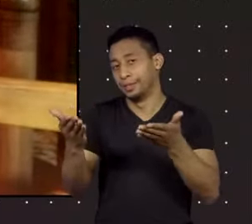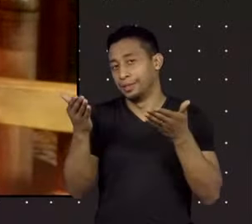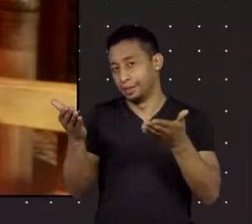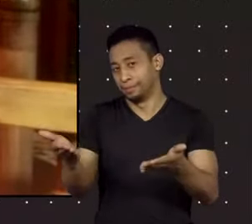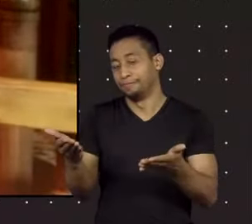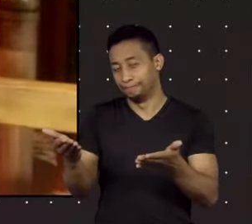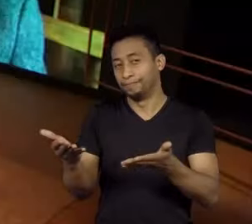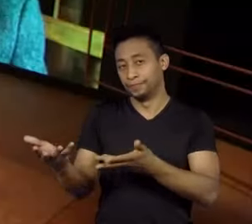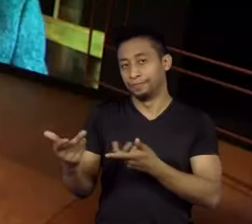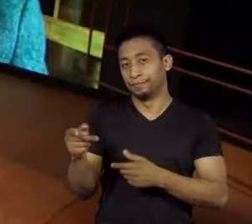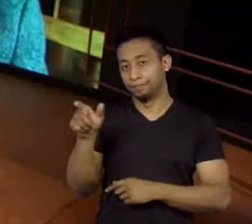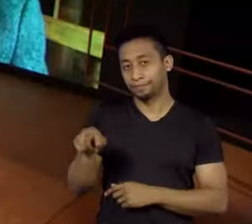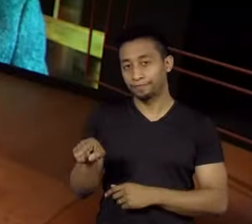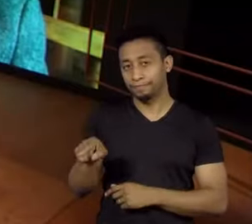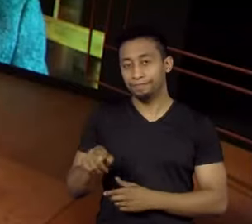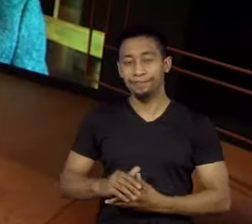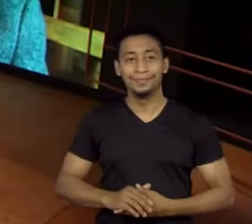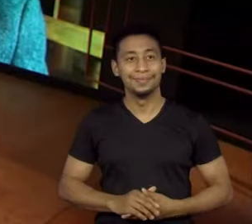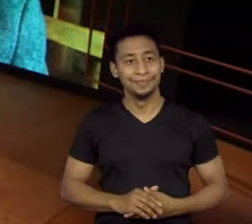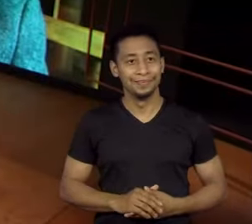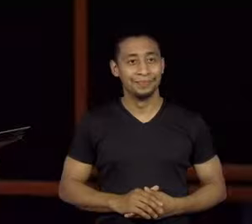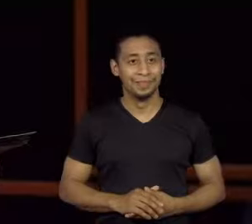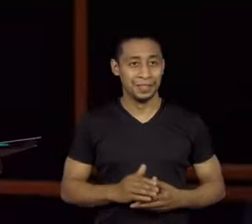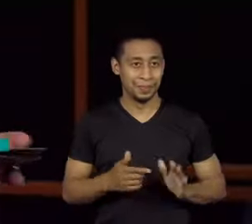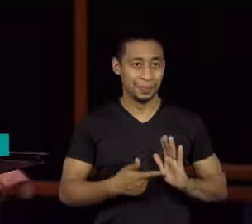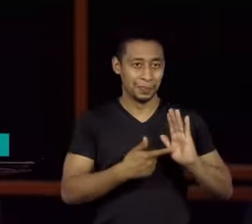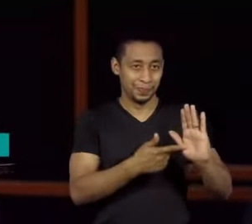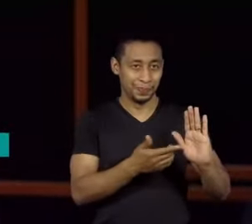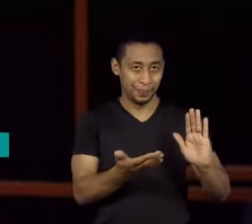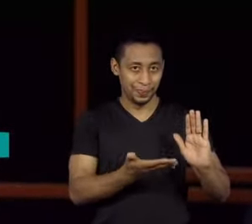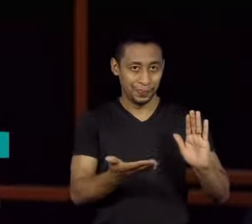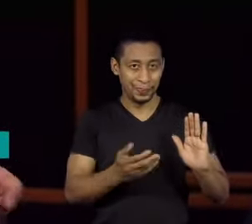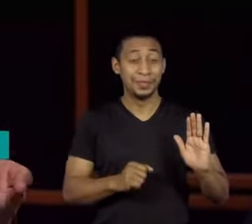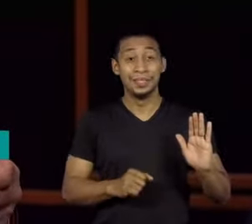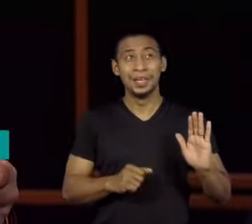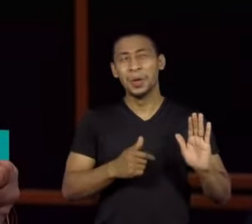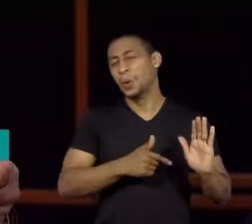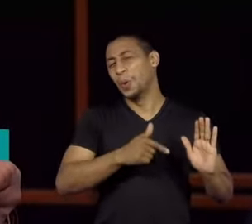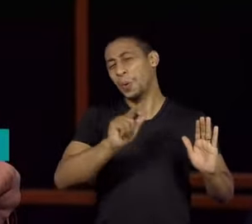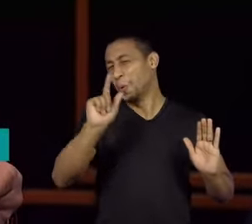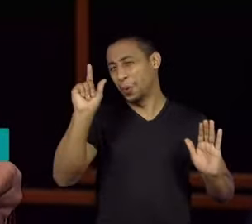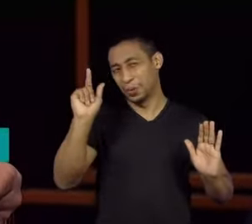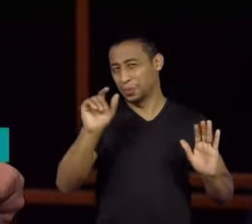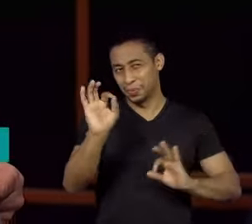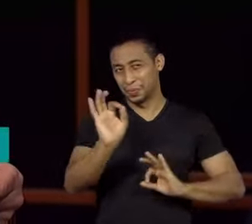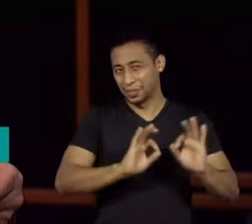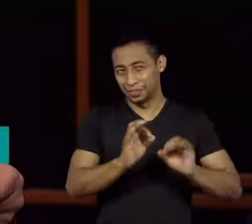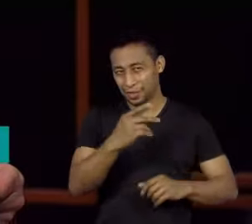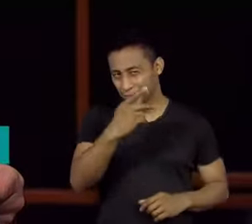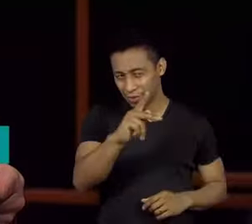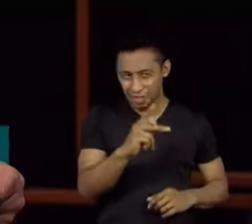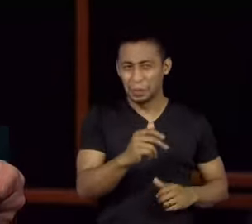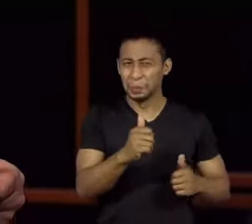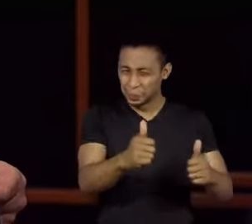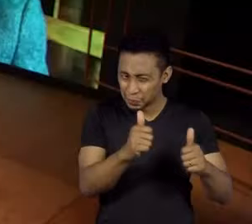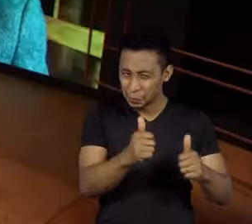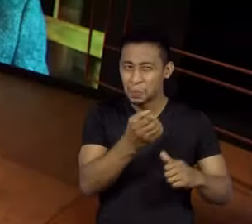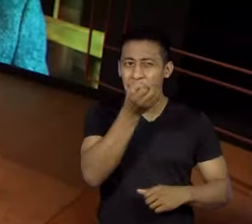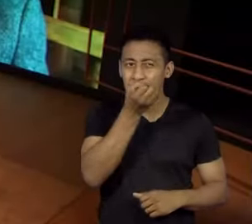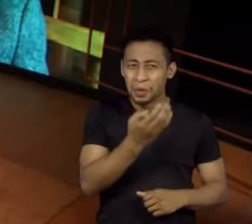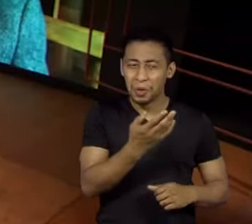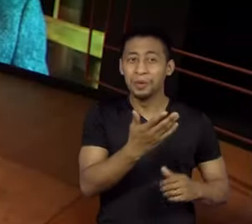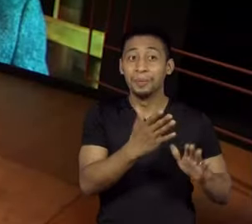né? A matéria que a gente vai mostrar agora é sobre uma outra iniciativa sua, vitoriosíssima, só